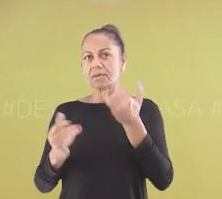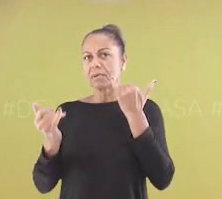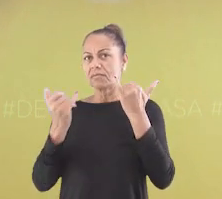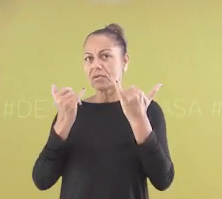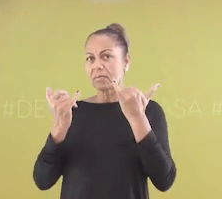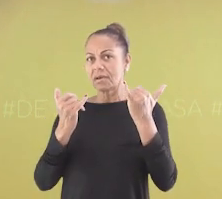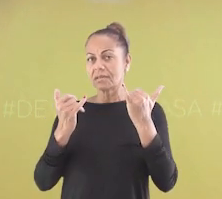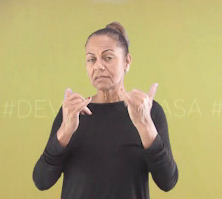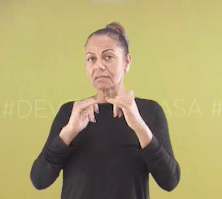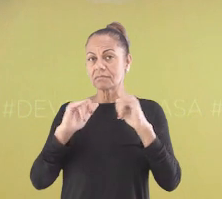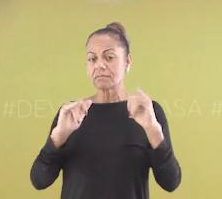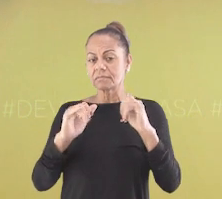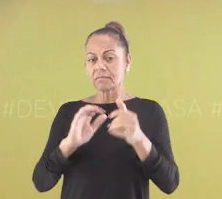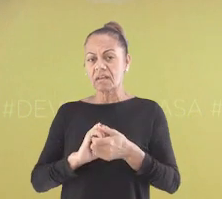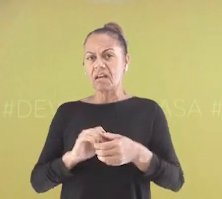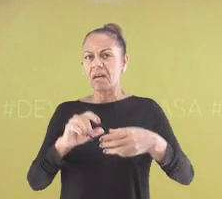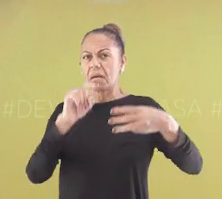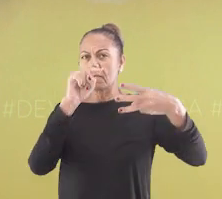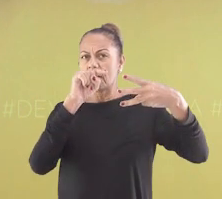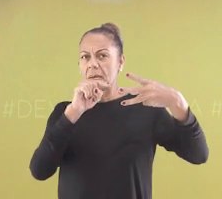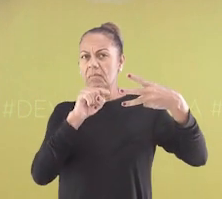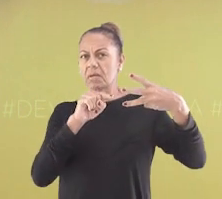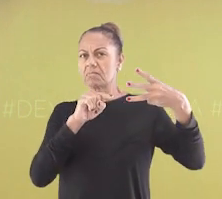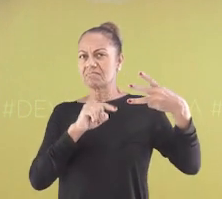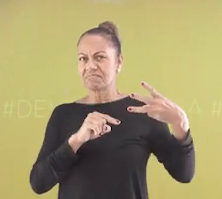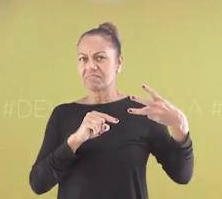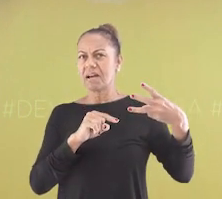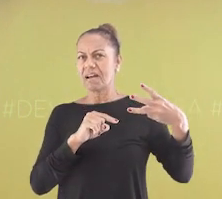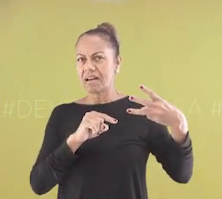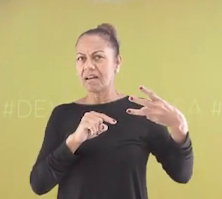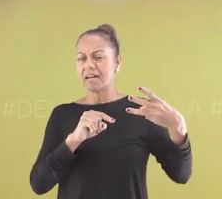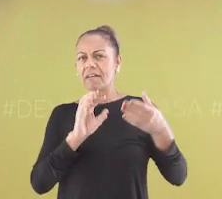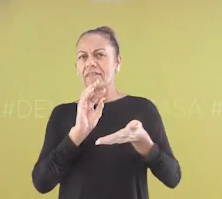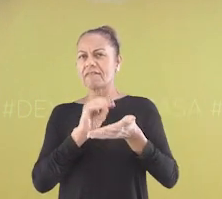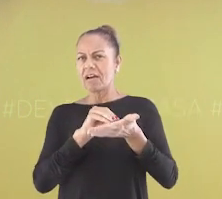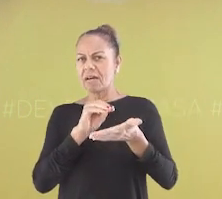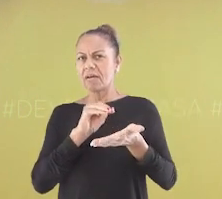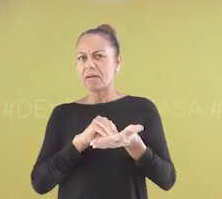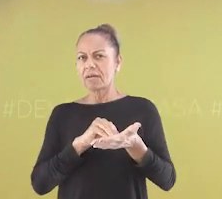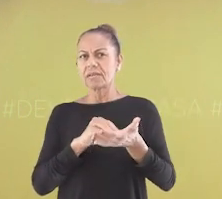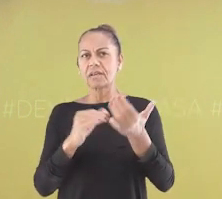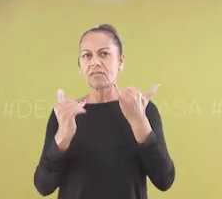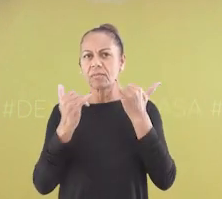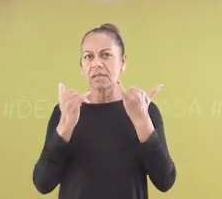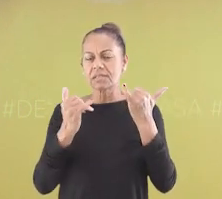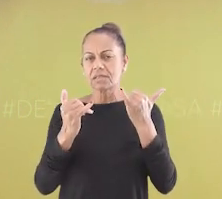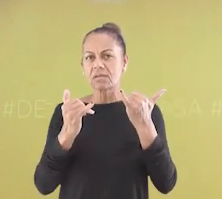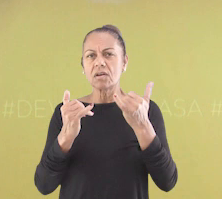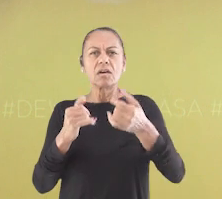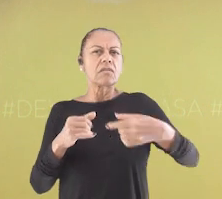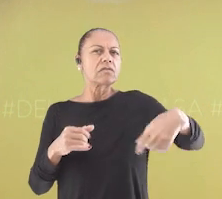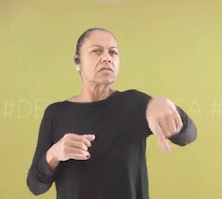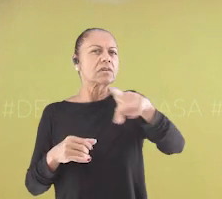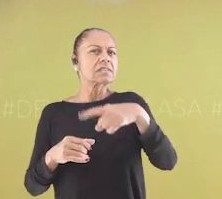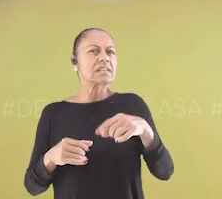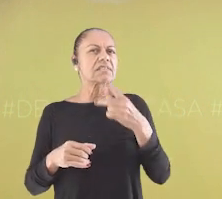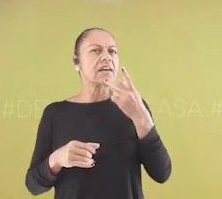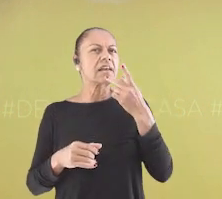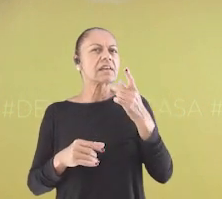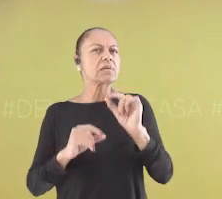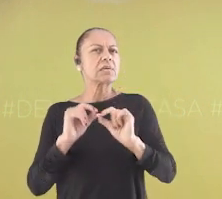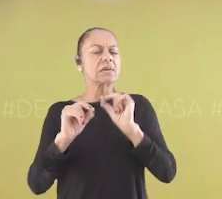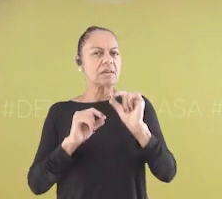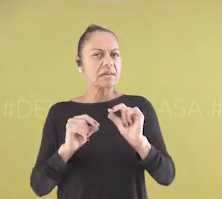são as suas opiniões sobre essa notícia? Os trechos que eu trouxe apresentam bem a situação? Vocês acham que falta